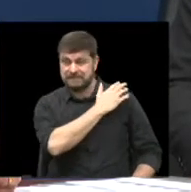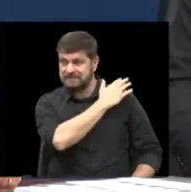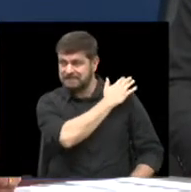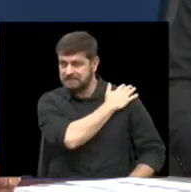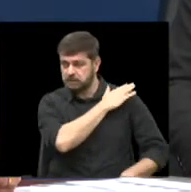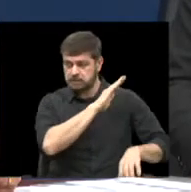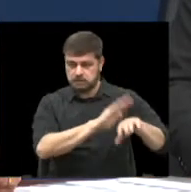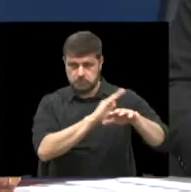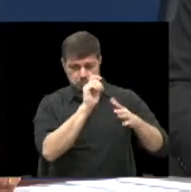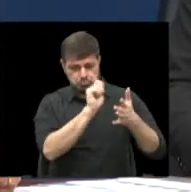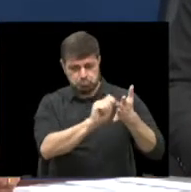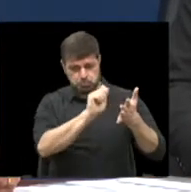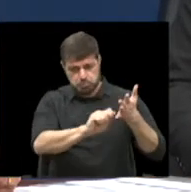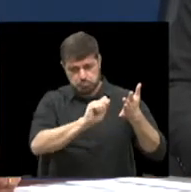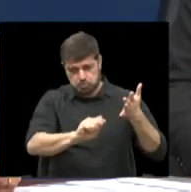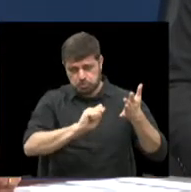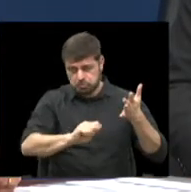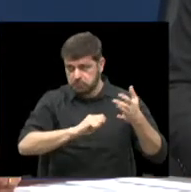223.825, de autoria do